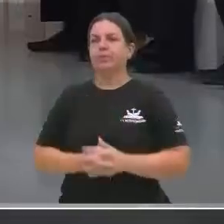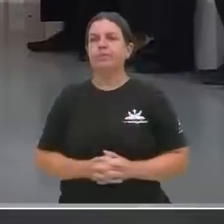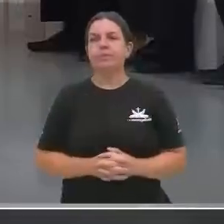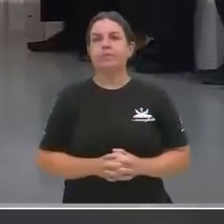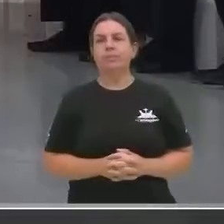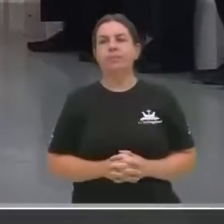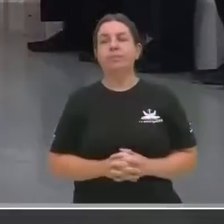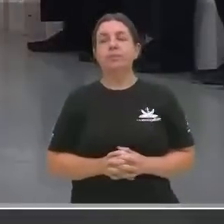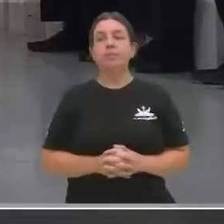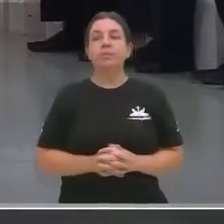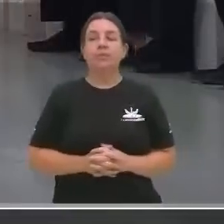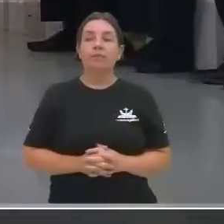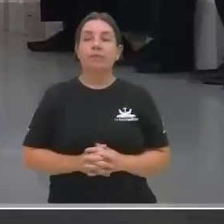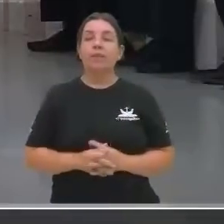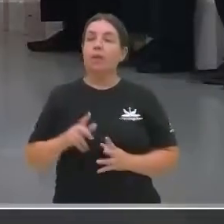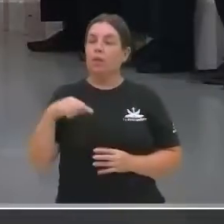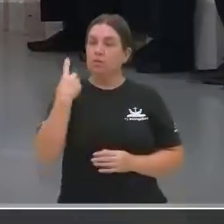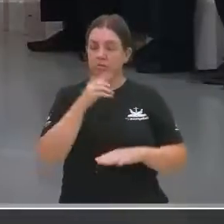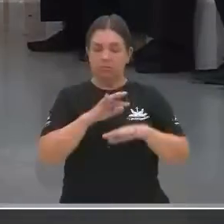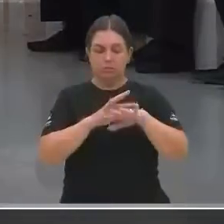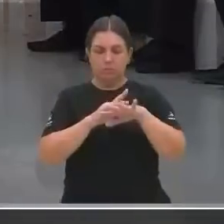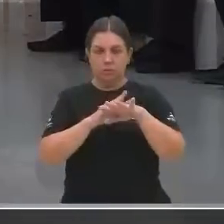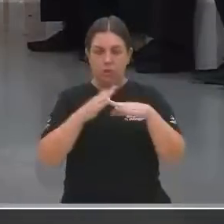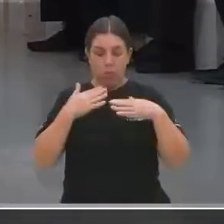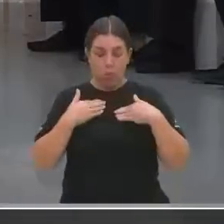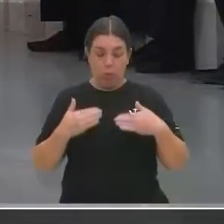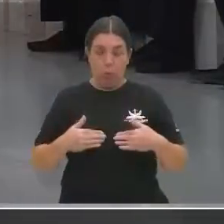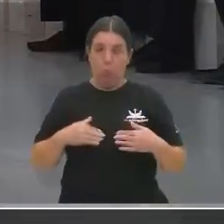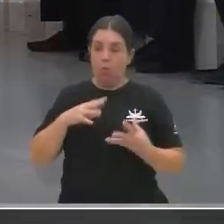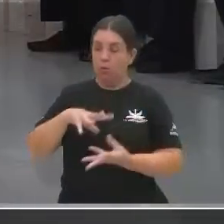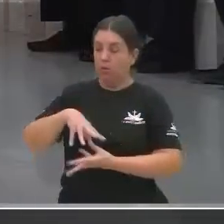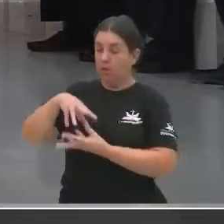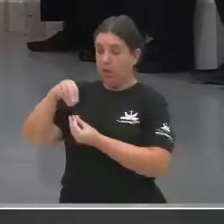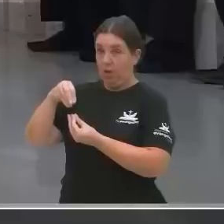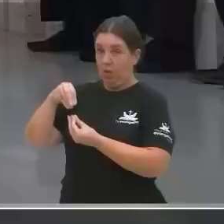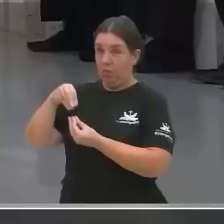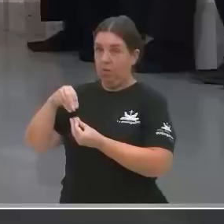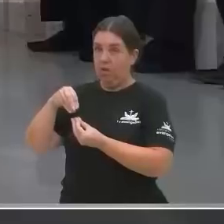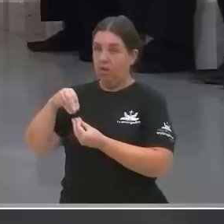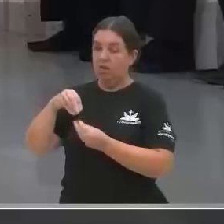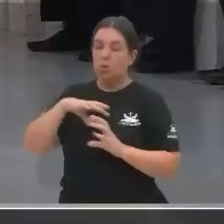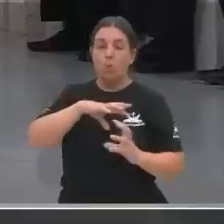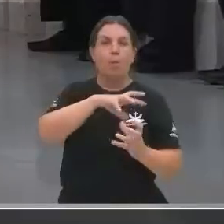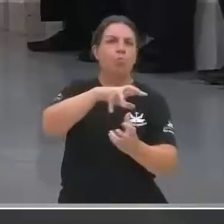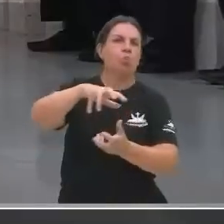curar nossas enfermidades e coraias enfermidades do mundo inteiro